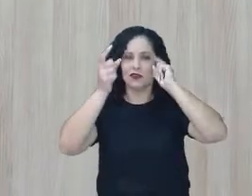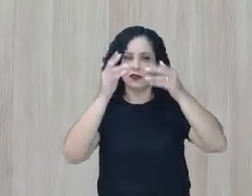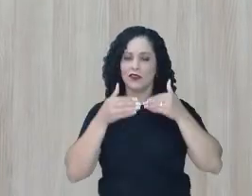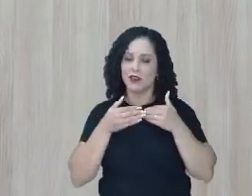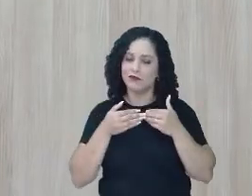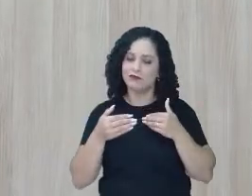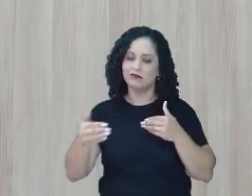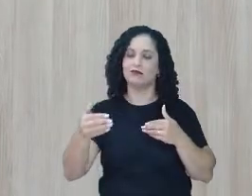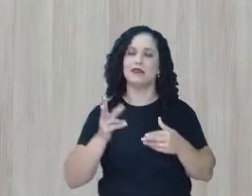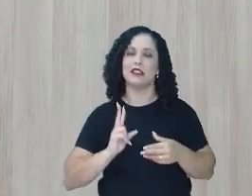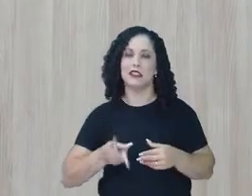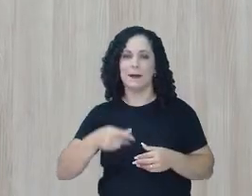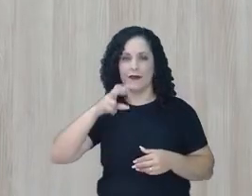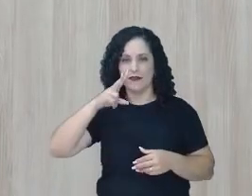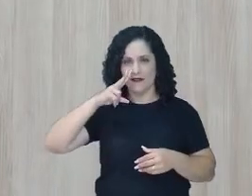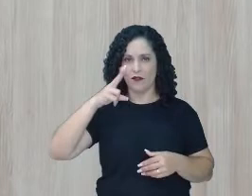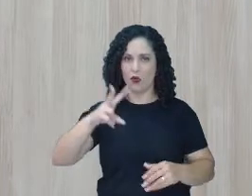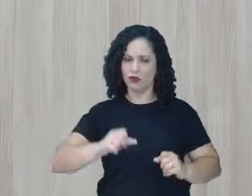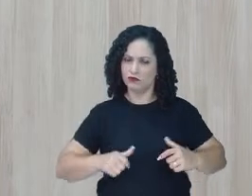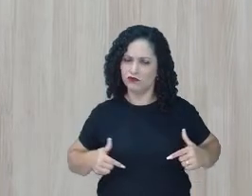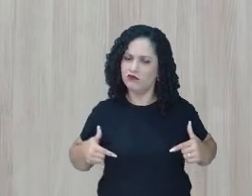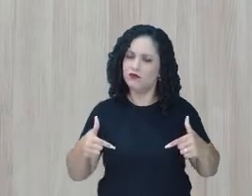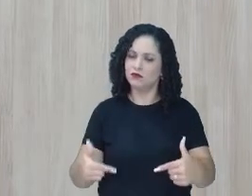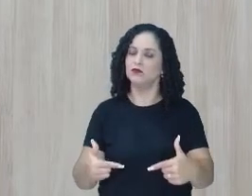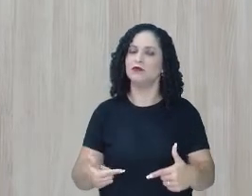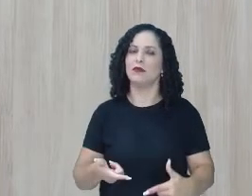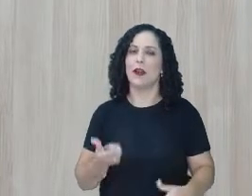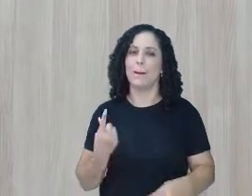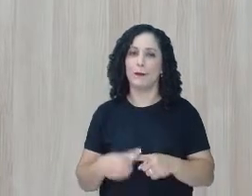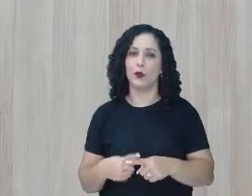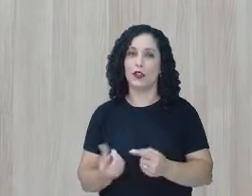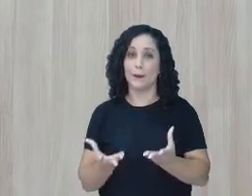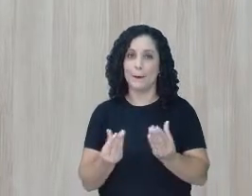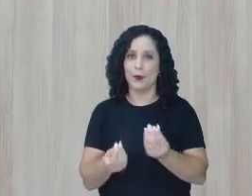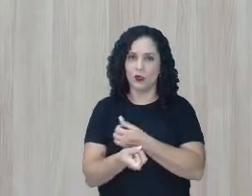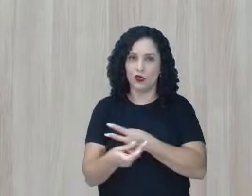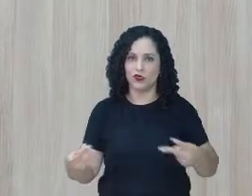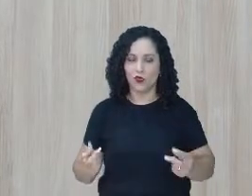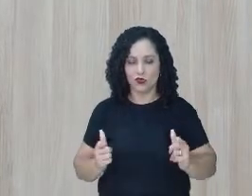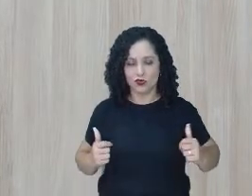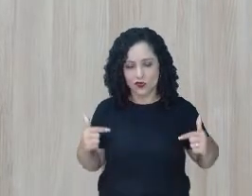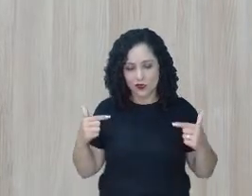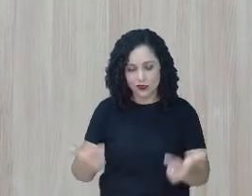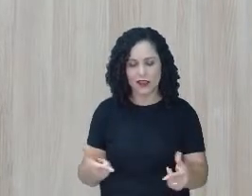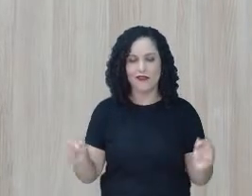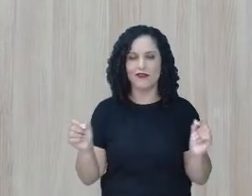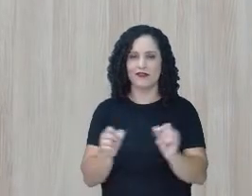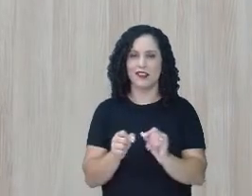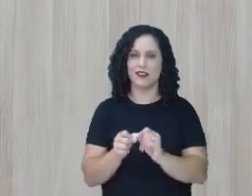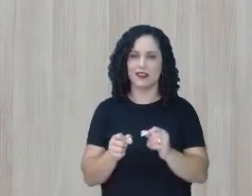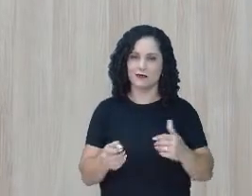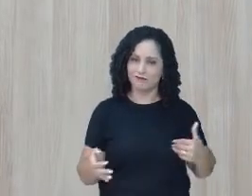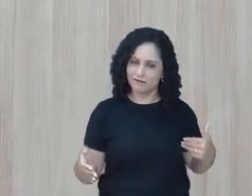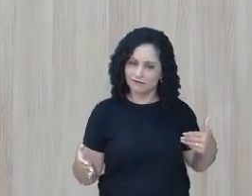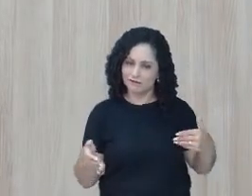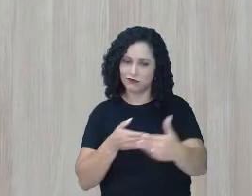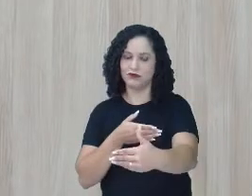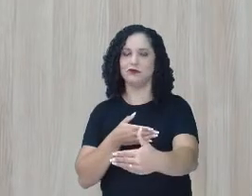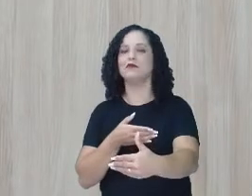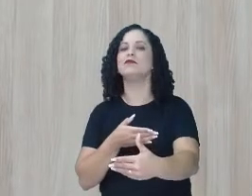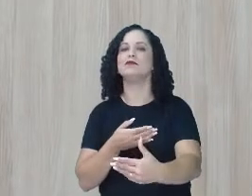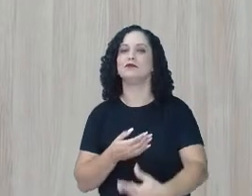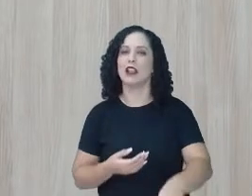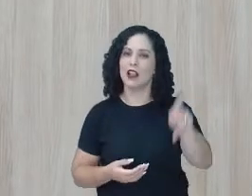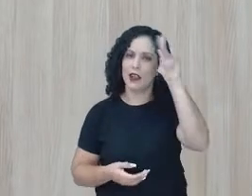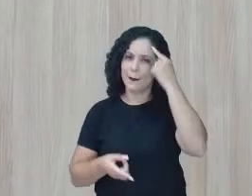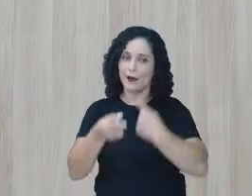permaneça sempre muito forte. Afinal de contas, né, tem muito que ser feito ainda, né, relembrando e pensando nesse passado